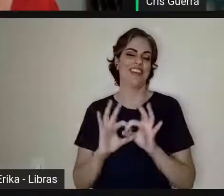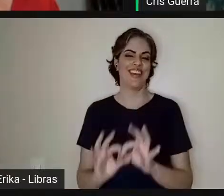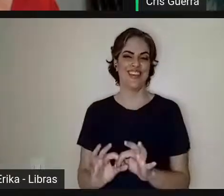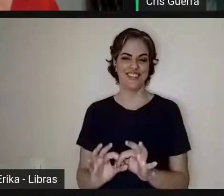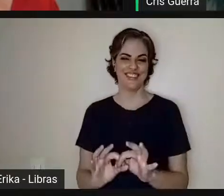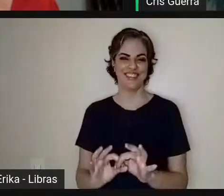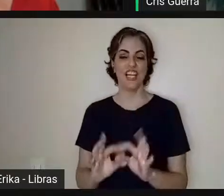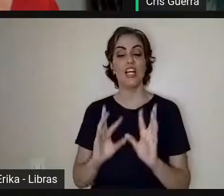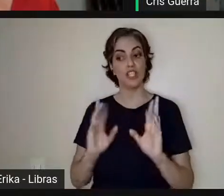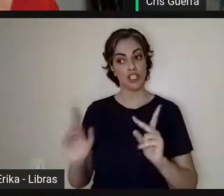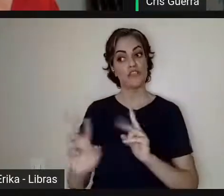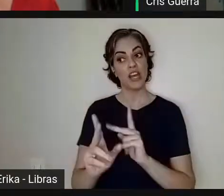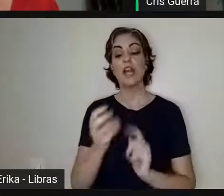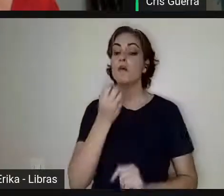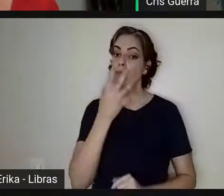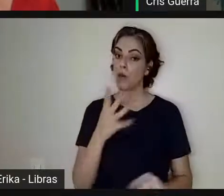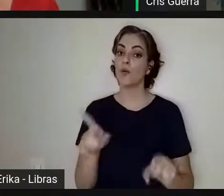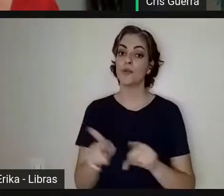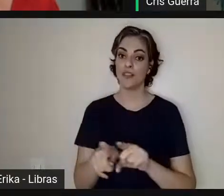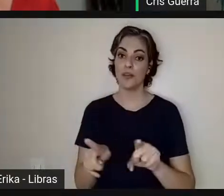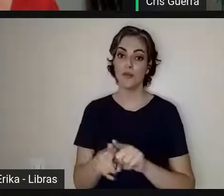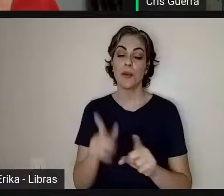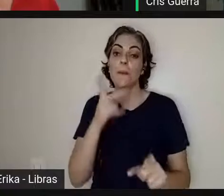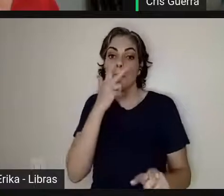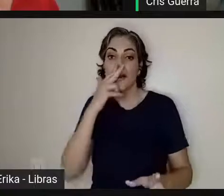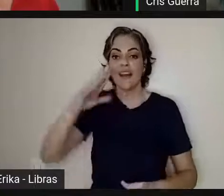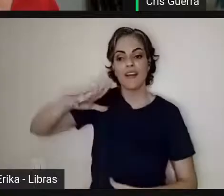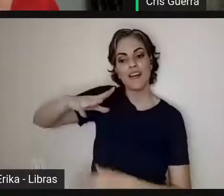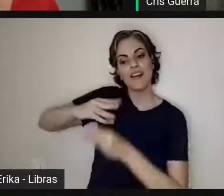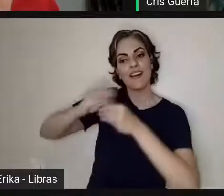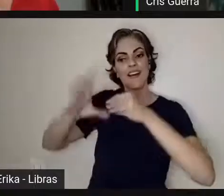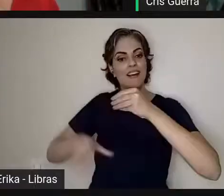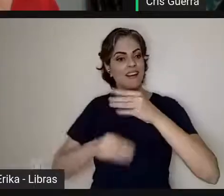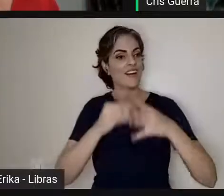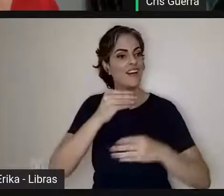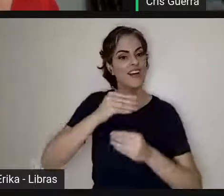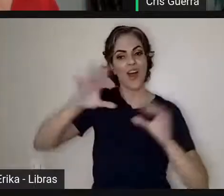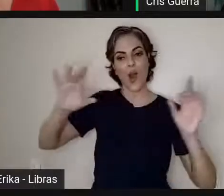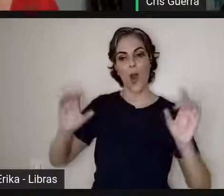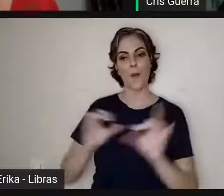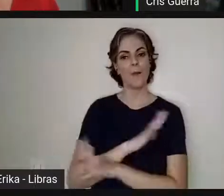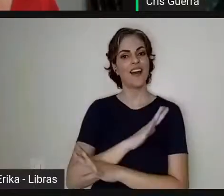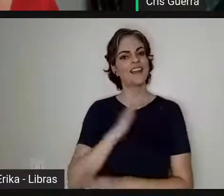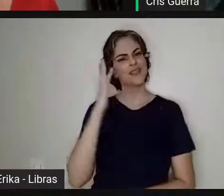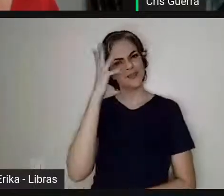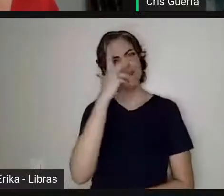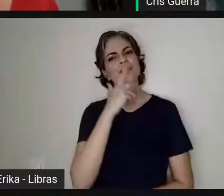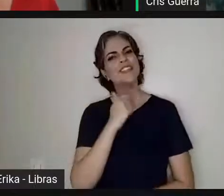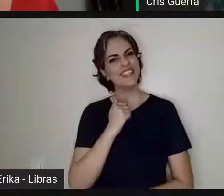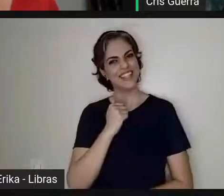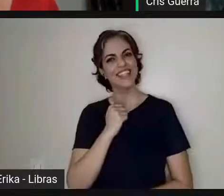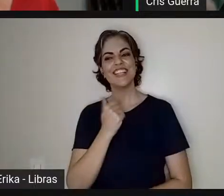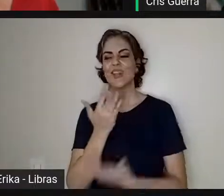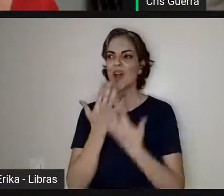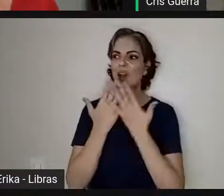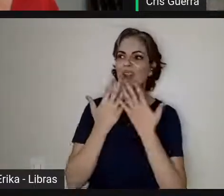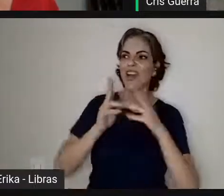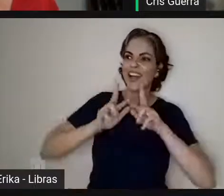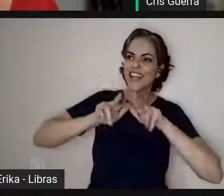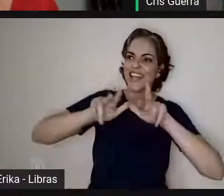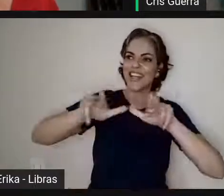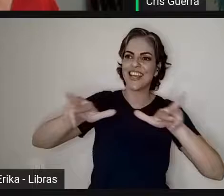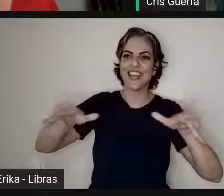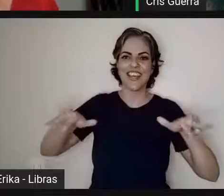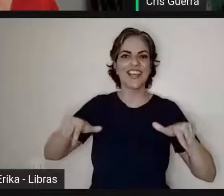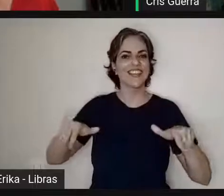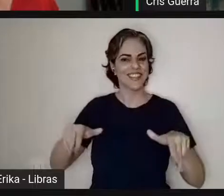são bem-vindas, a gente se complementa, né? Mas eu acho que o jogo bonito é exatamente esse jogo colorido, que uma coisa encaixa